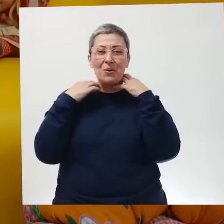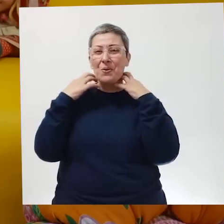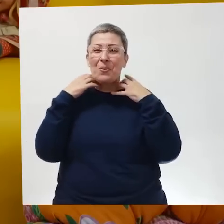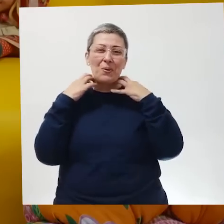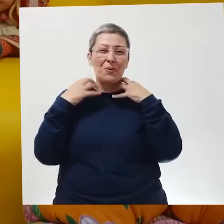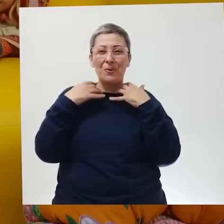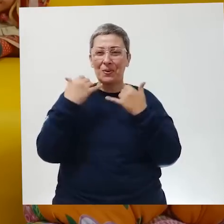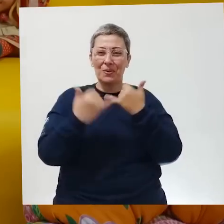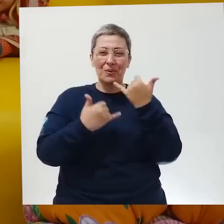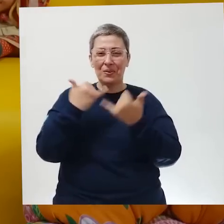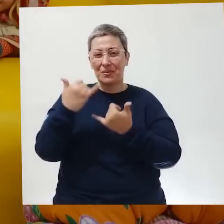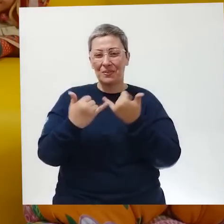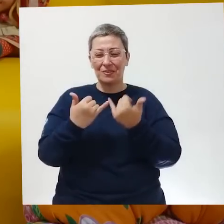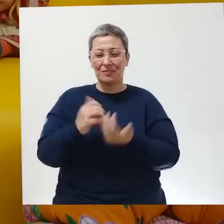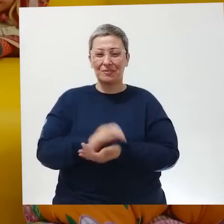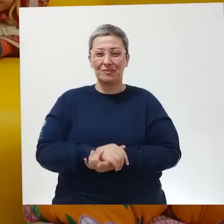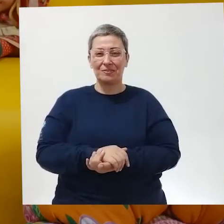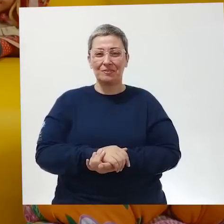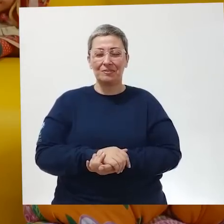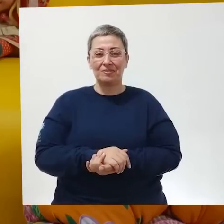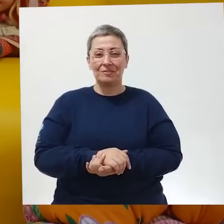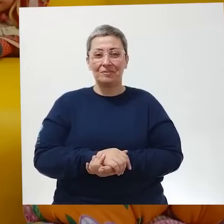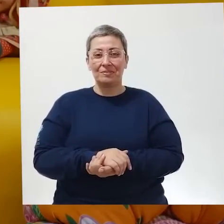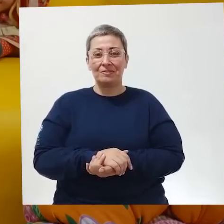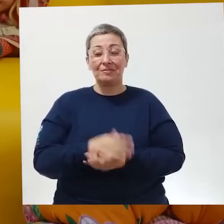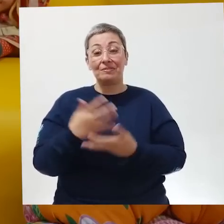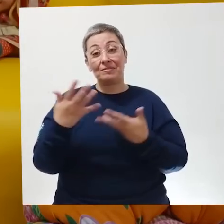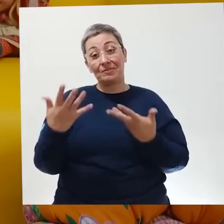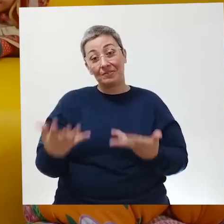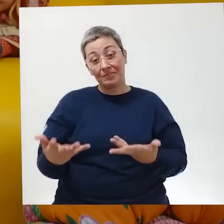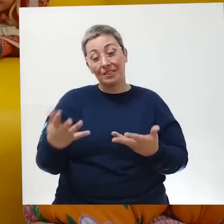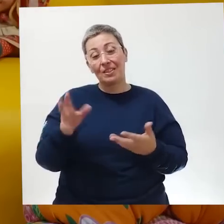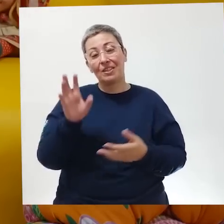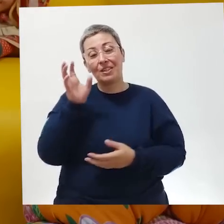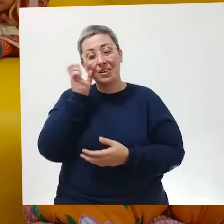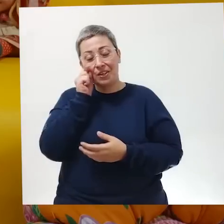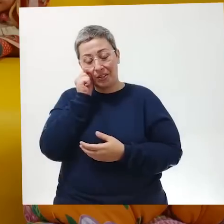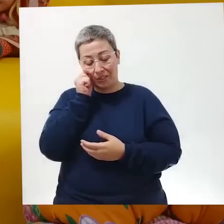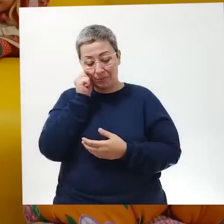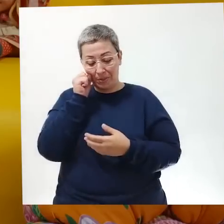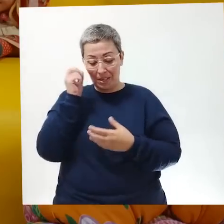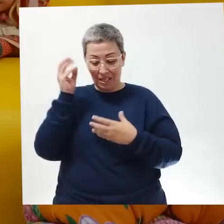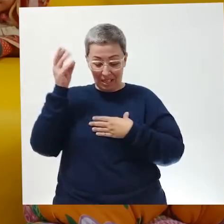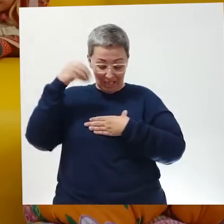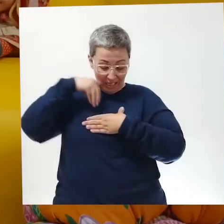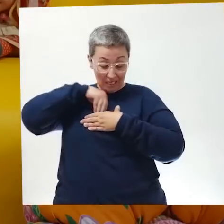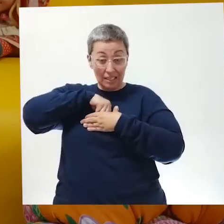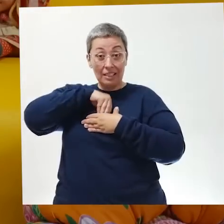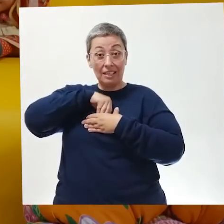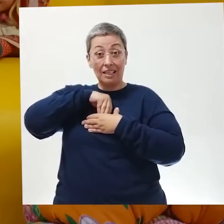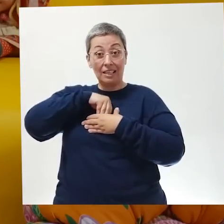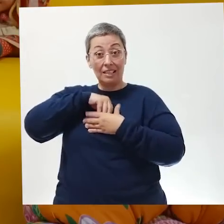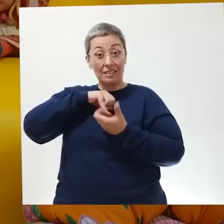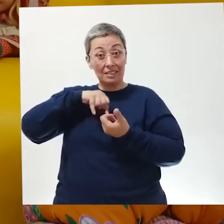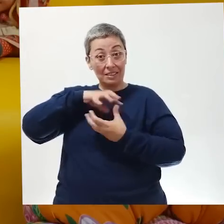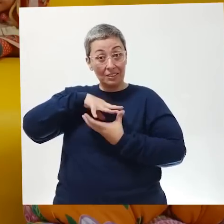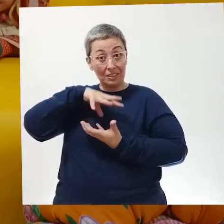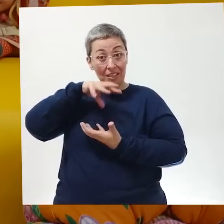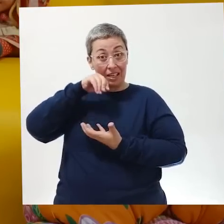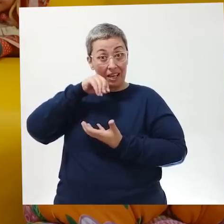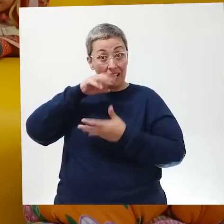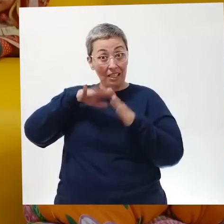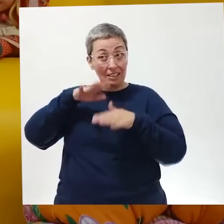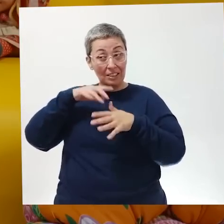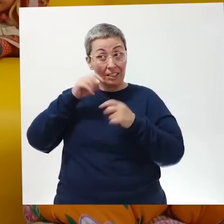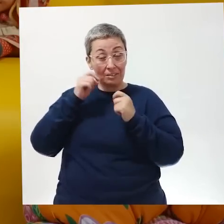faz brincando nas orelhas. Ela dorme dentro da minha alma e às vezes acorda